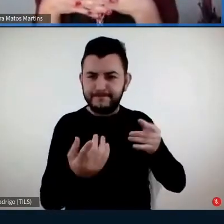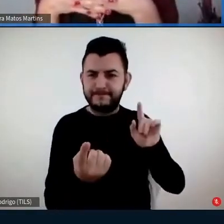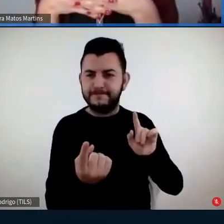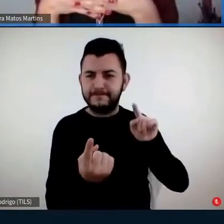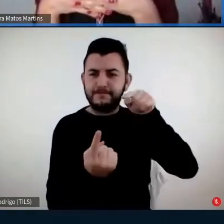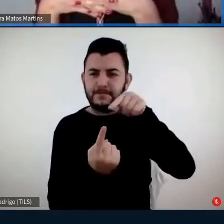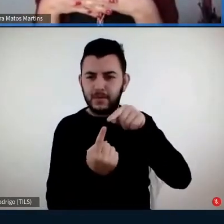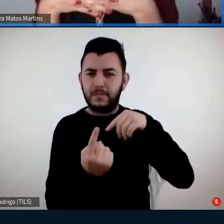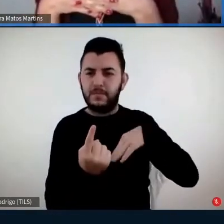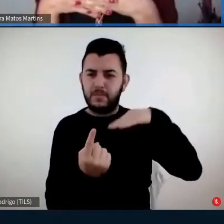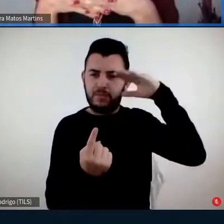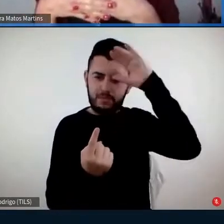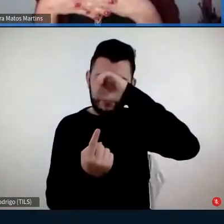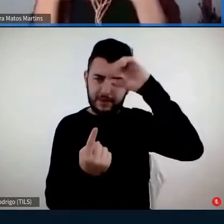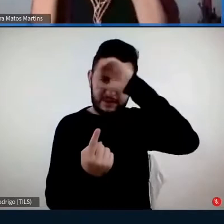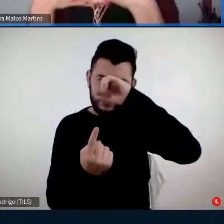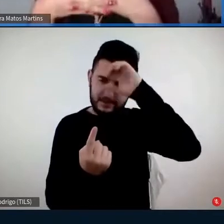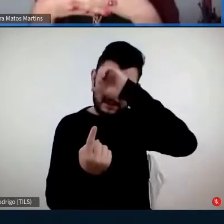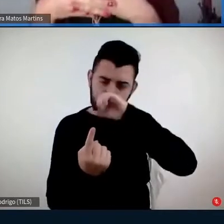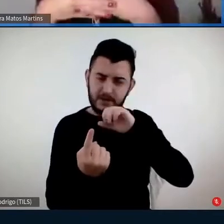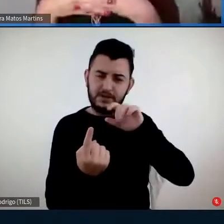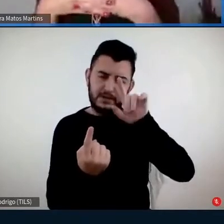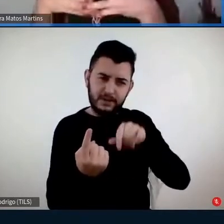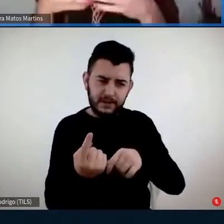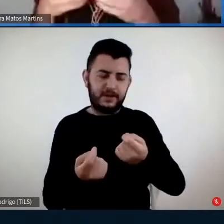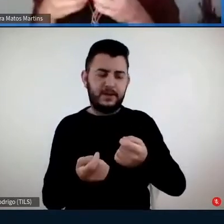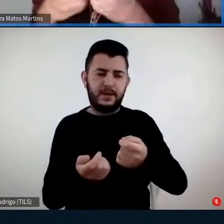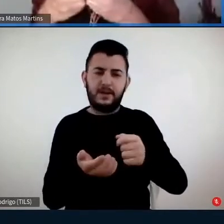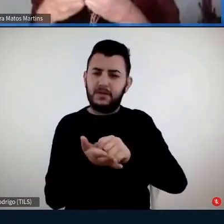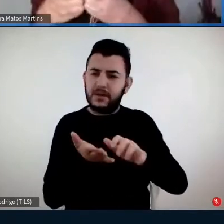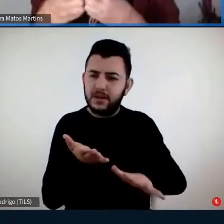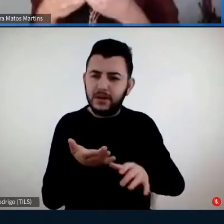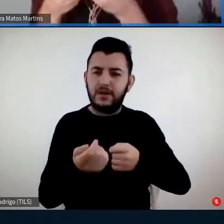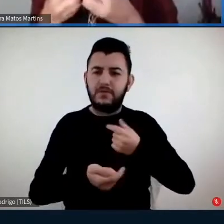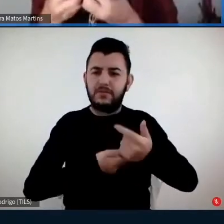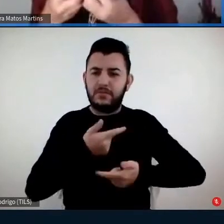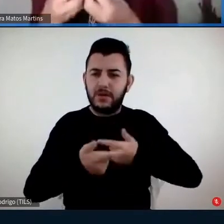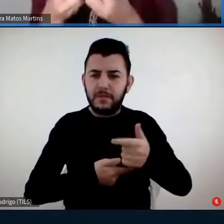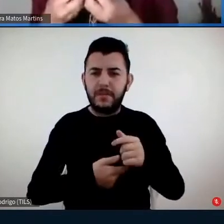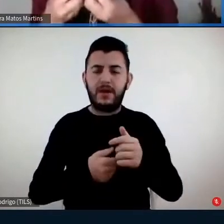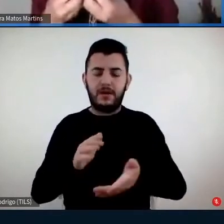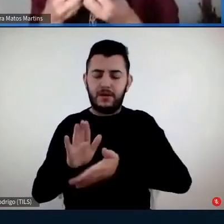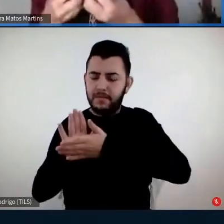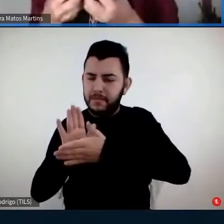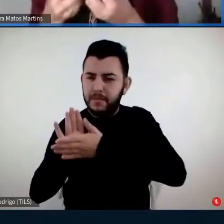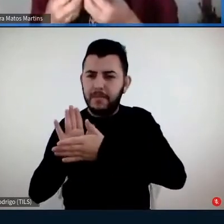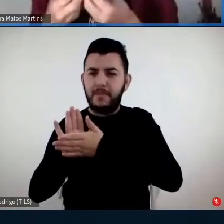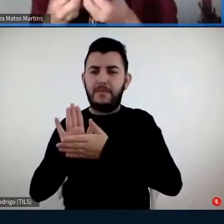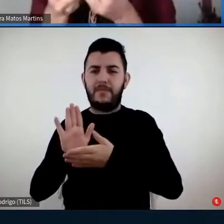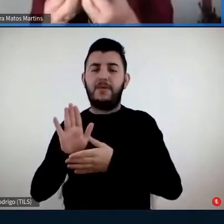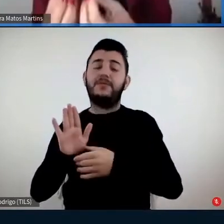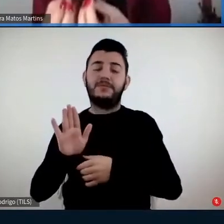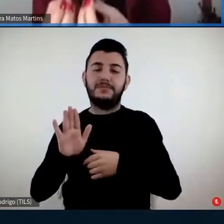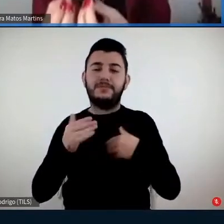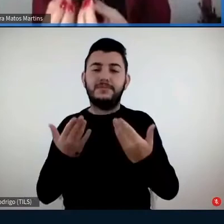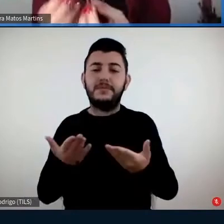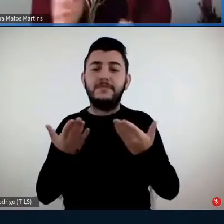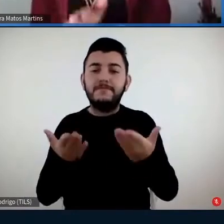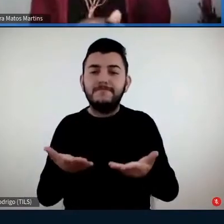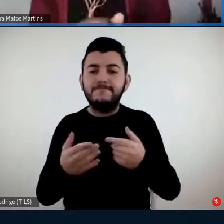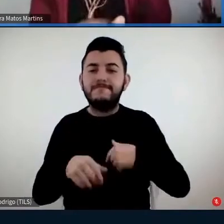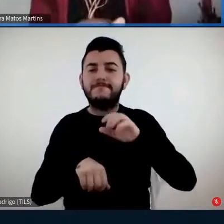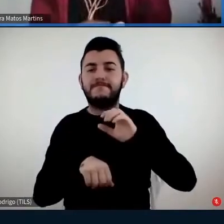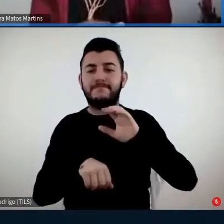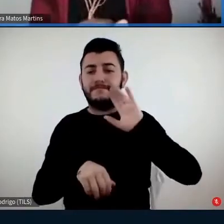de aprendizagem, né? Com as tarefas, com o que você se propõe, com o que você acredita que